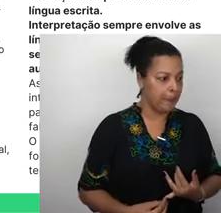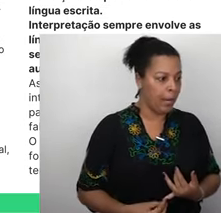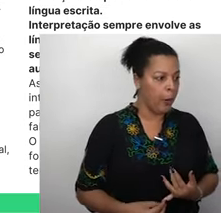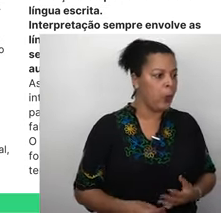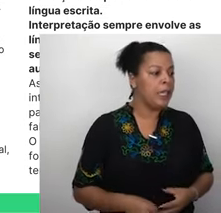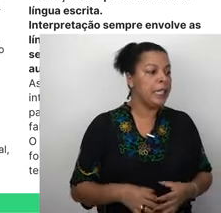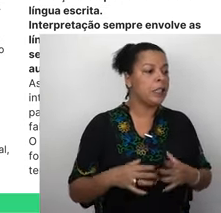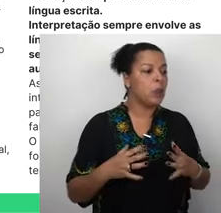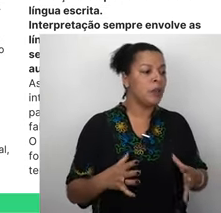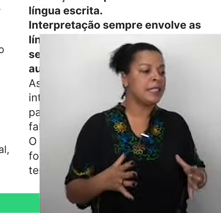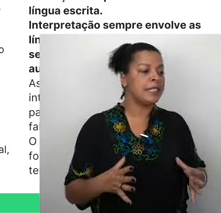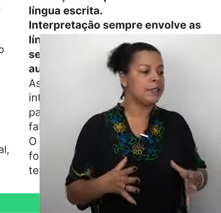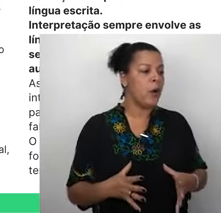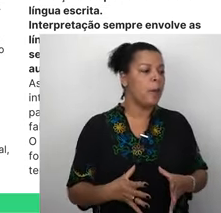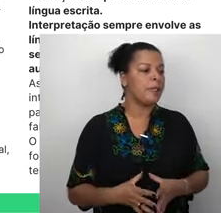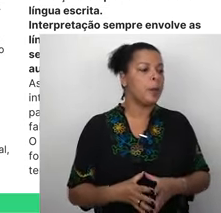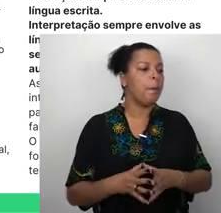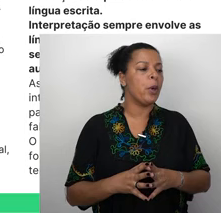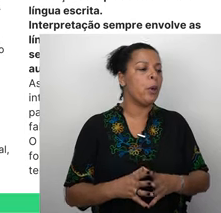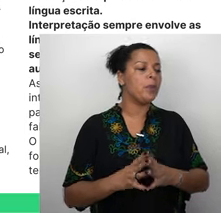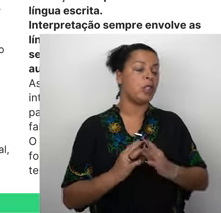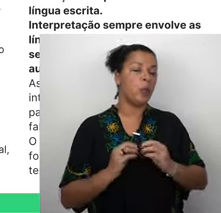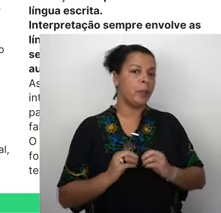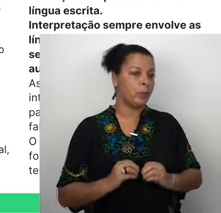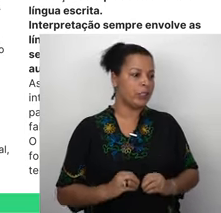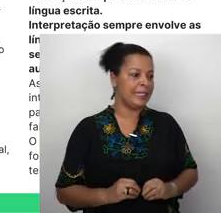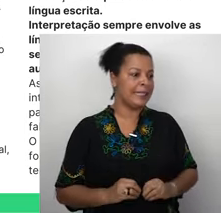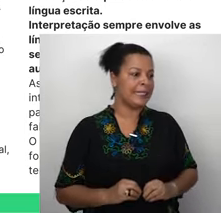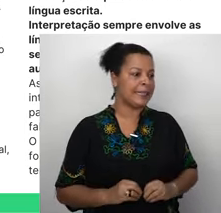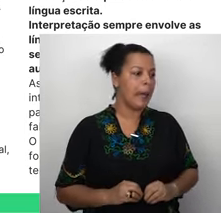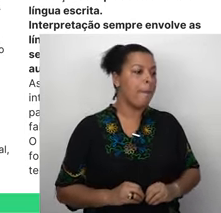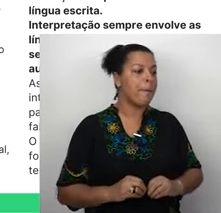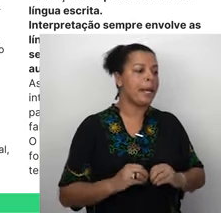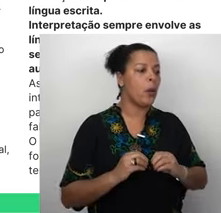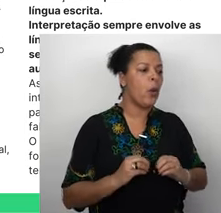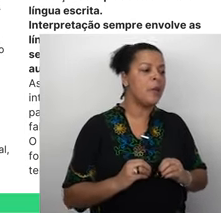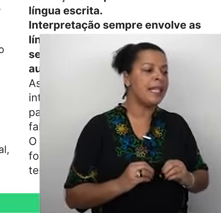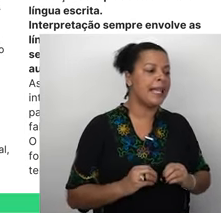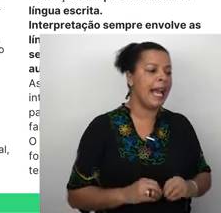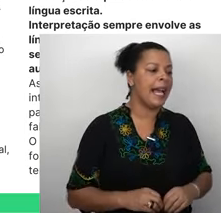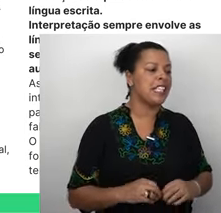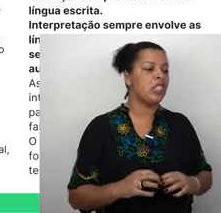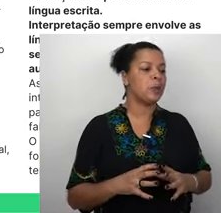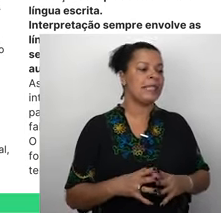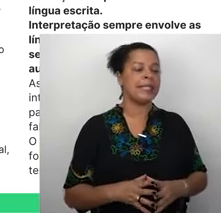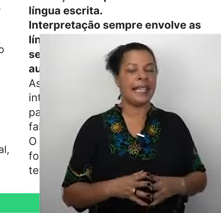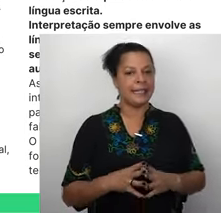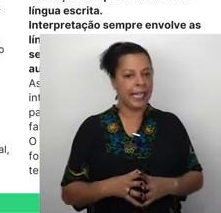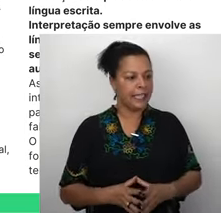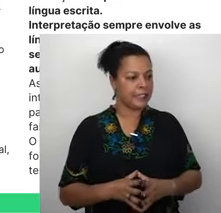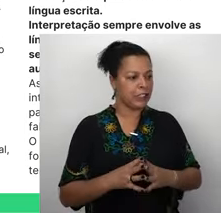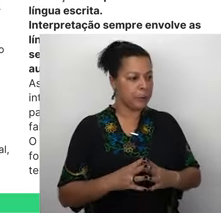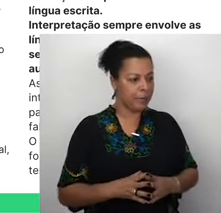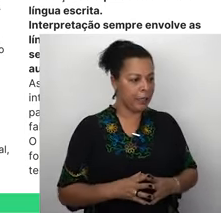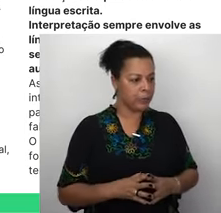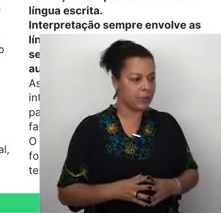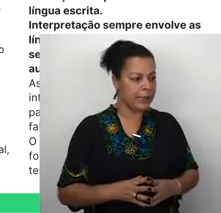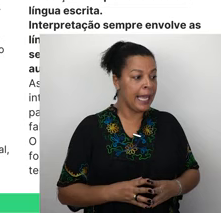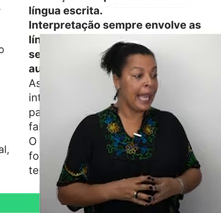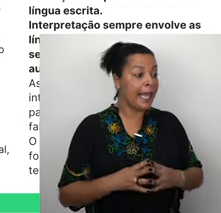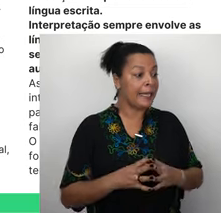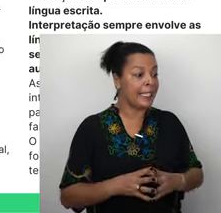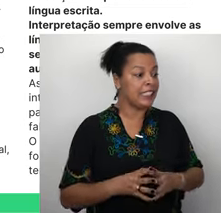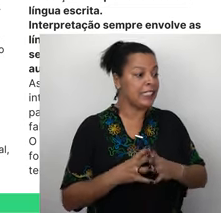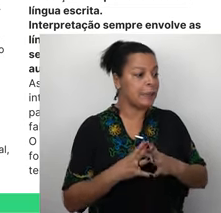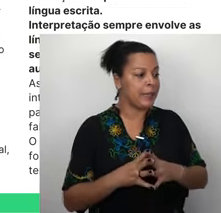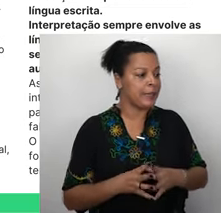a linguagem animal e todas as formas que o próprio ser humano utiliza para comunicar e expressar ideias e